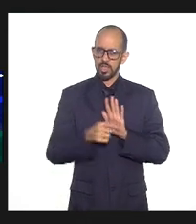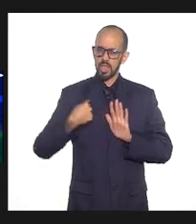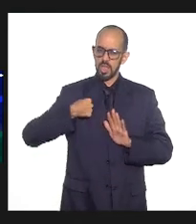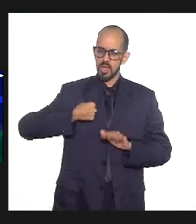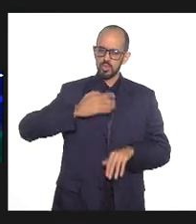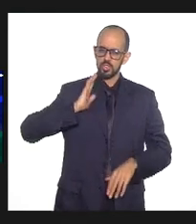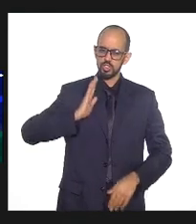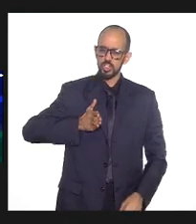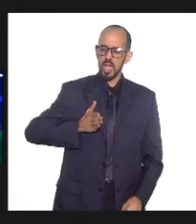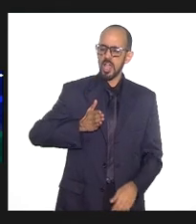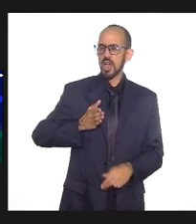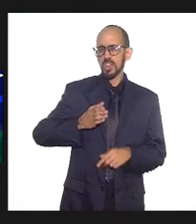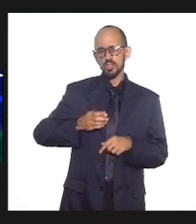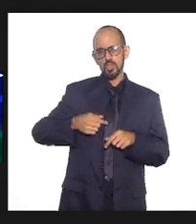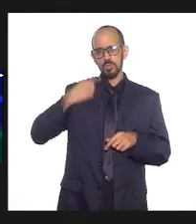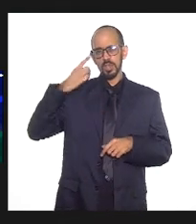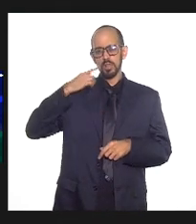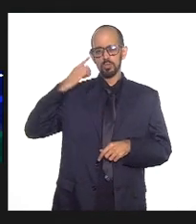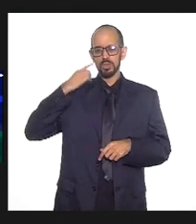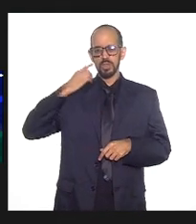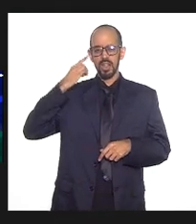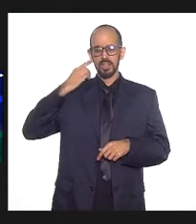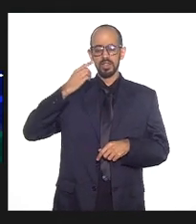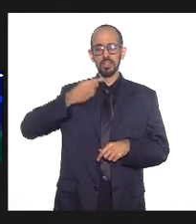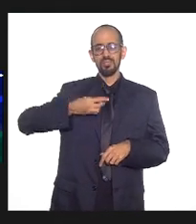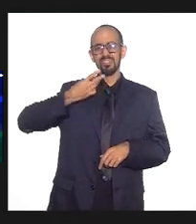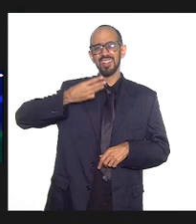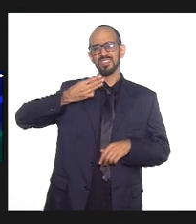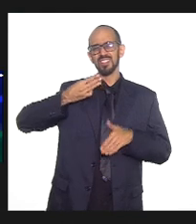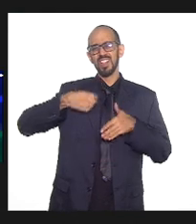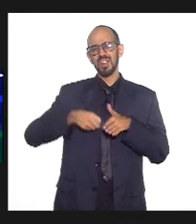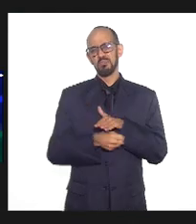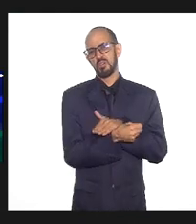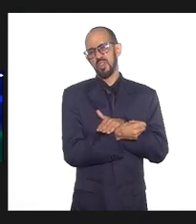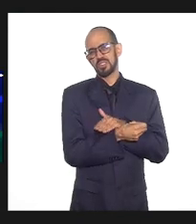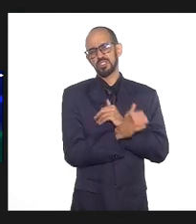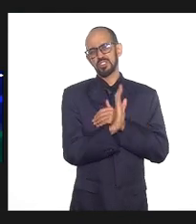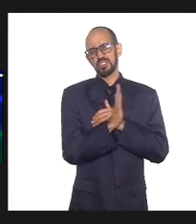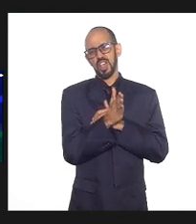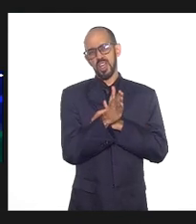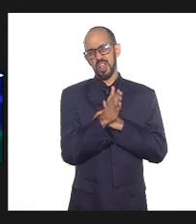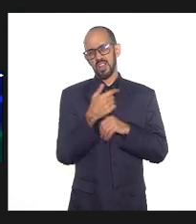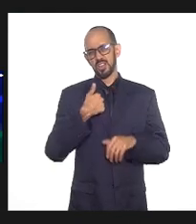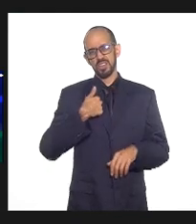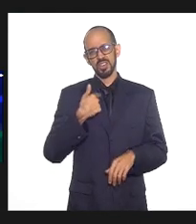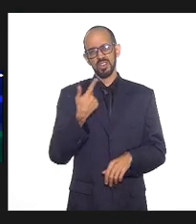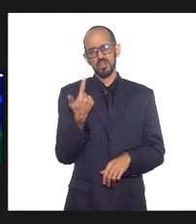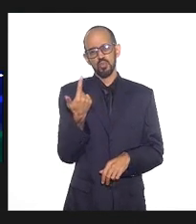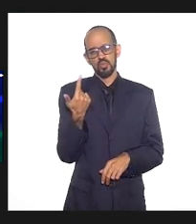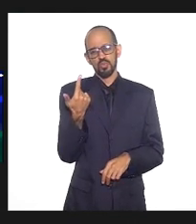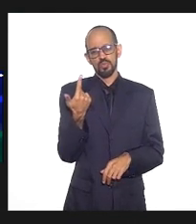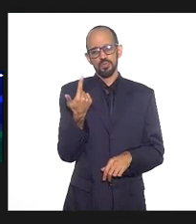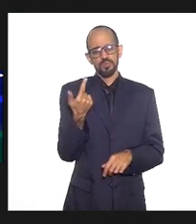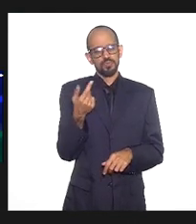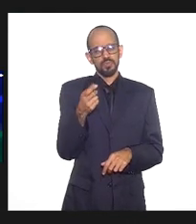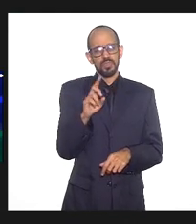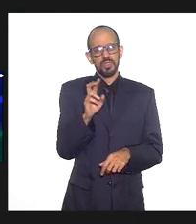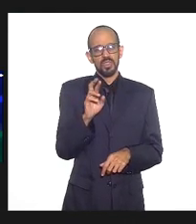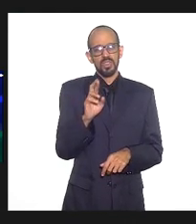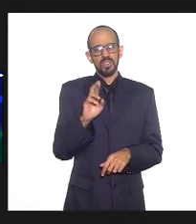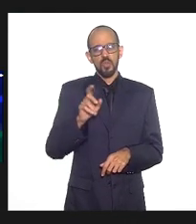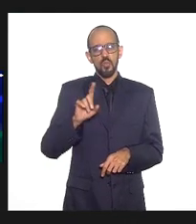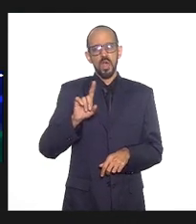sou uma deputada do meu terceiro mandato, né, que não surfei em processo